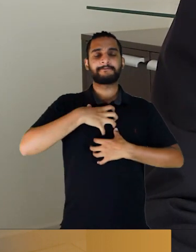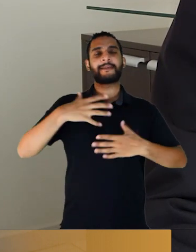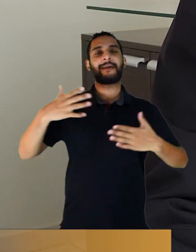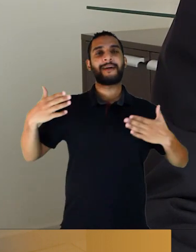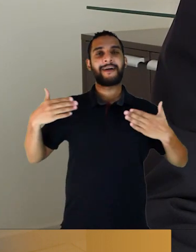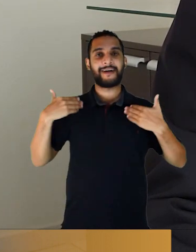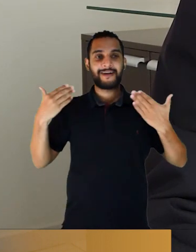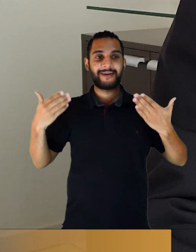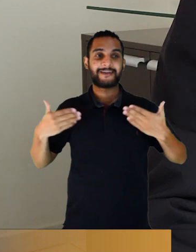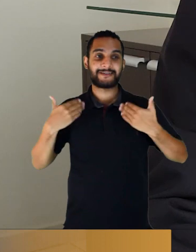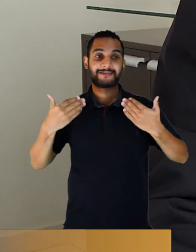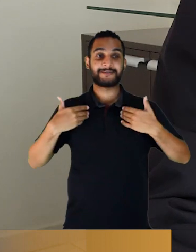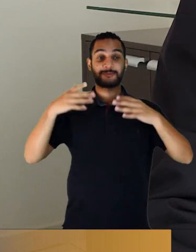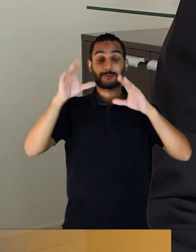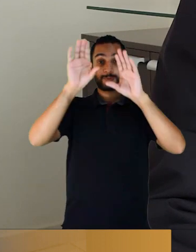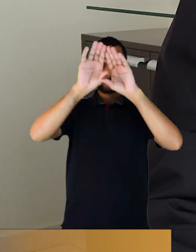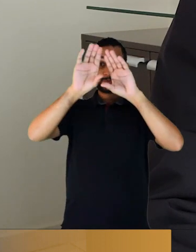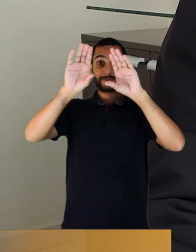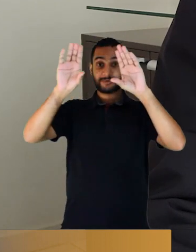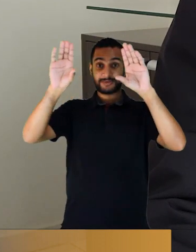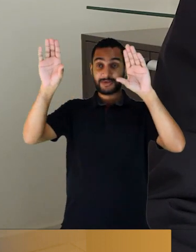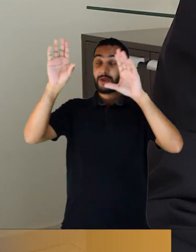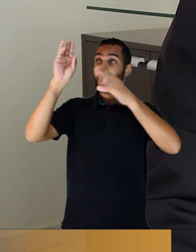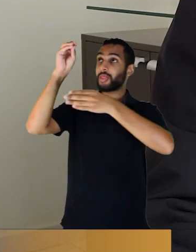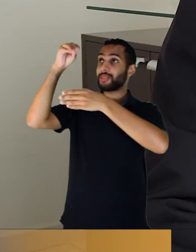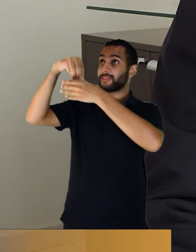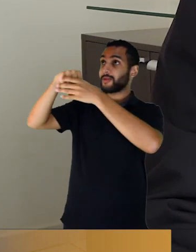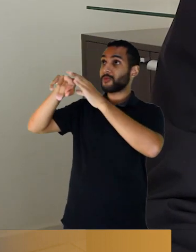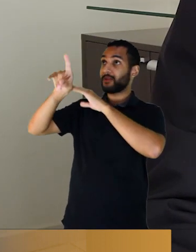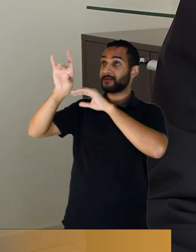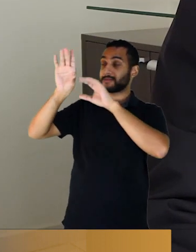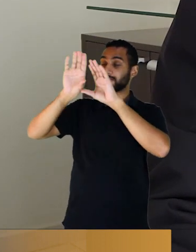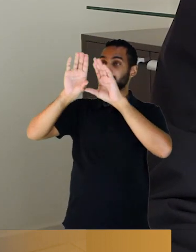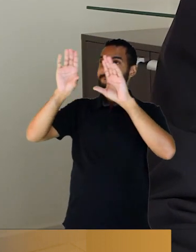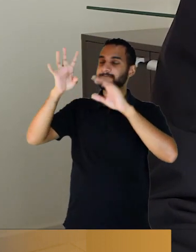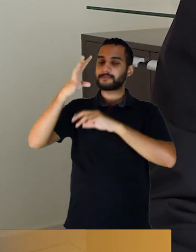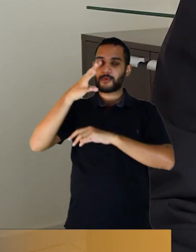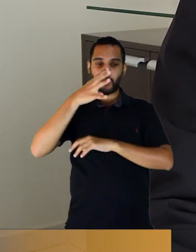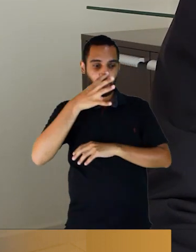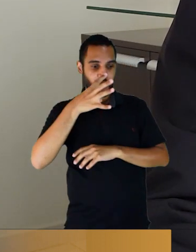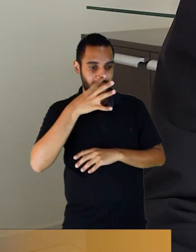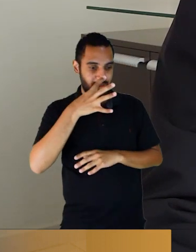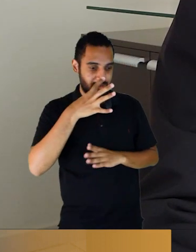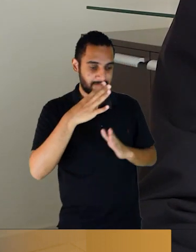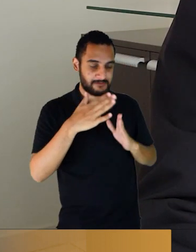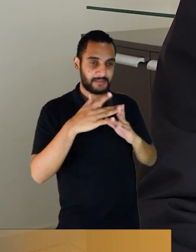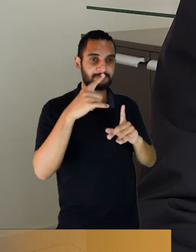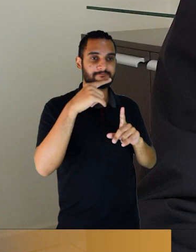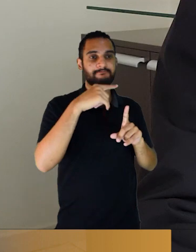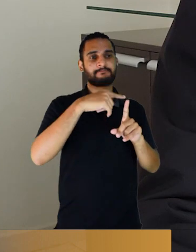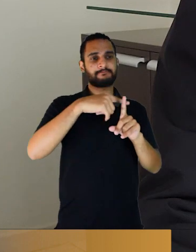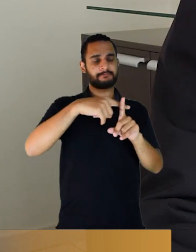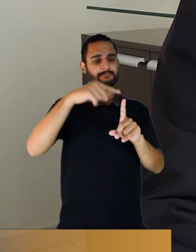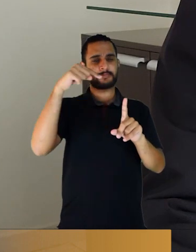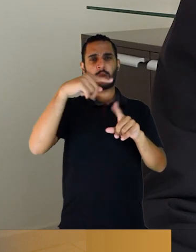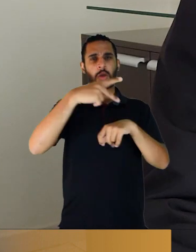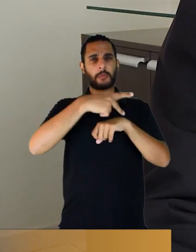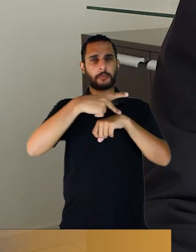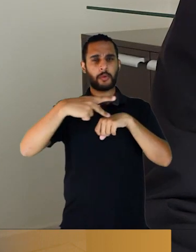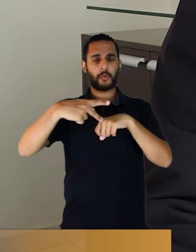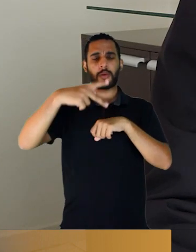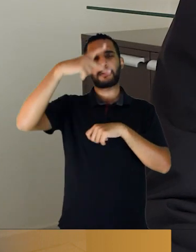será nossa alegria, será um céu dentro do céu contemplar a